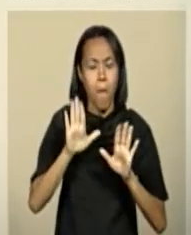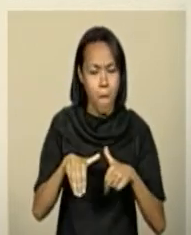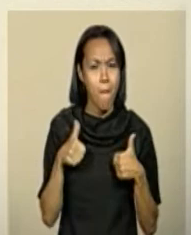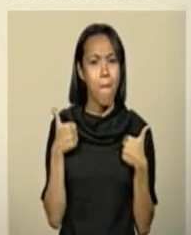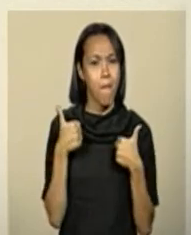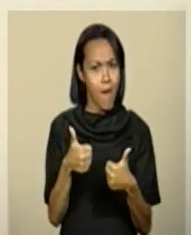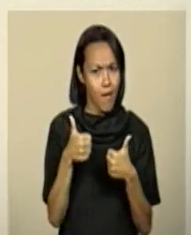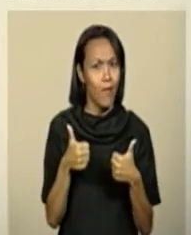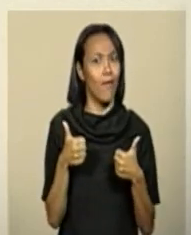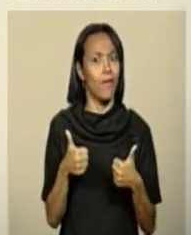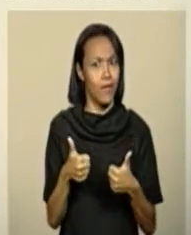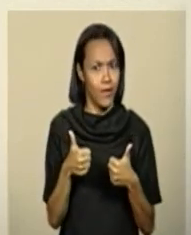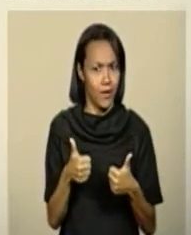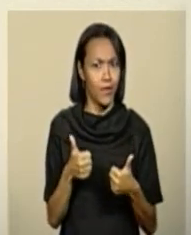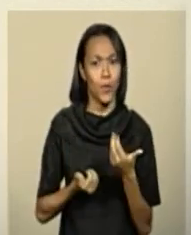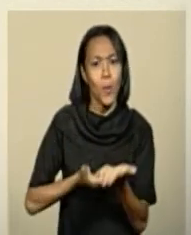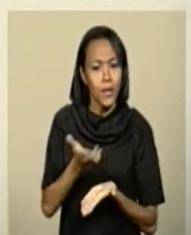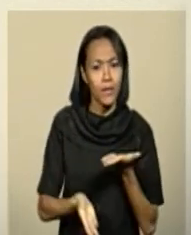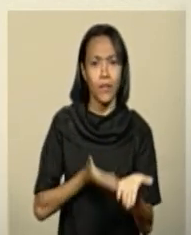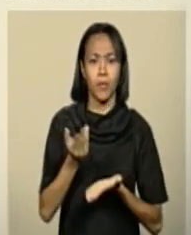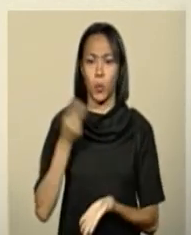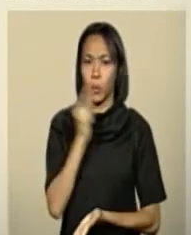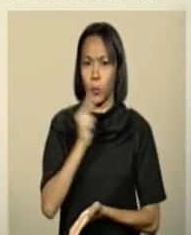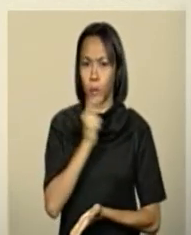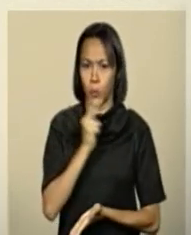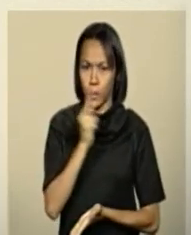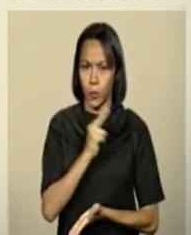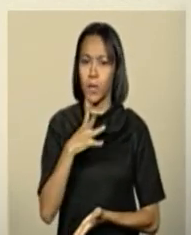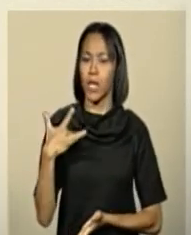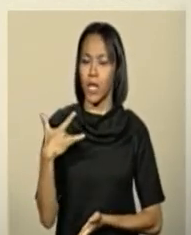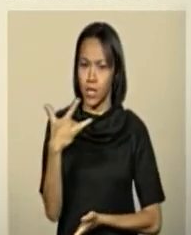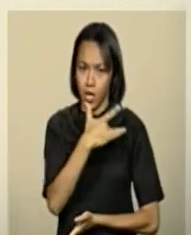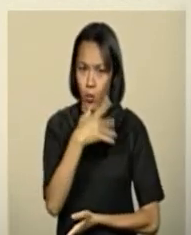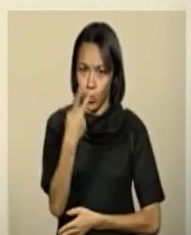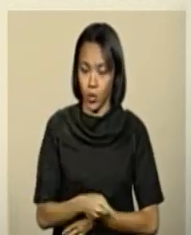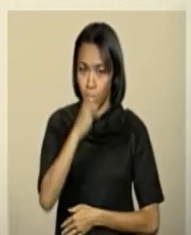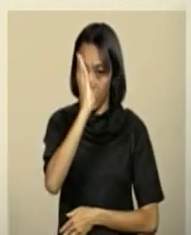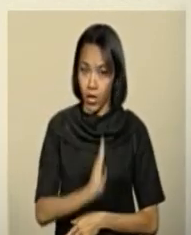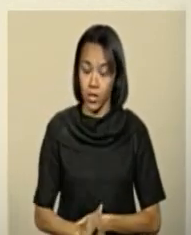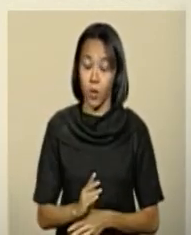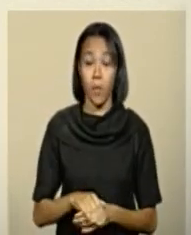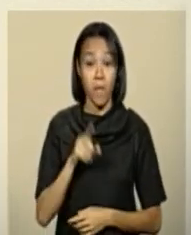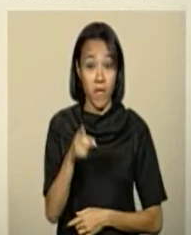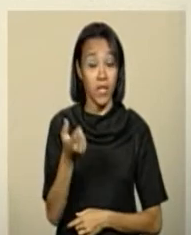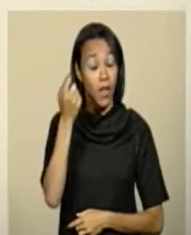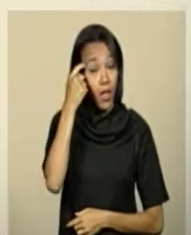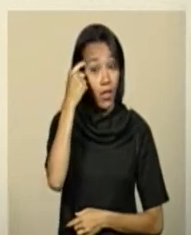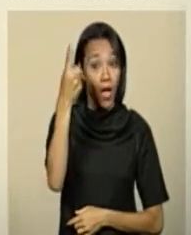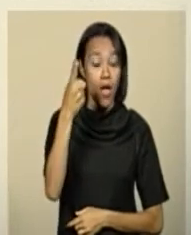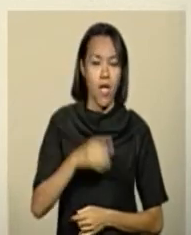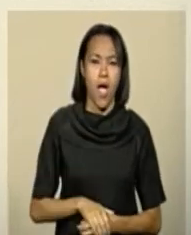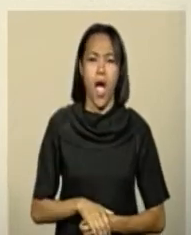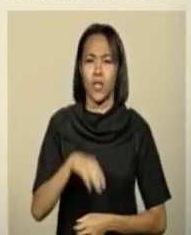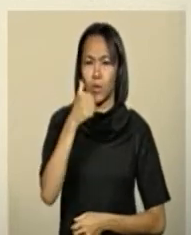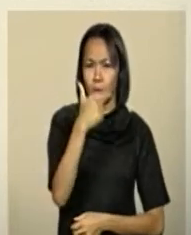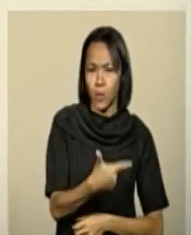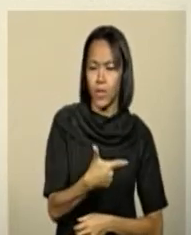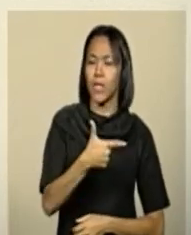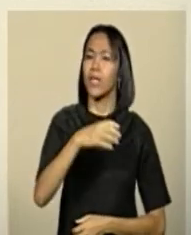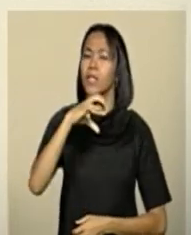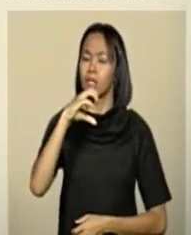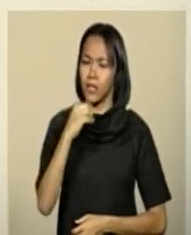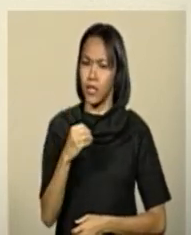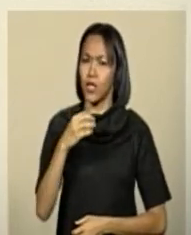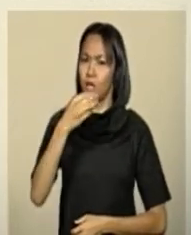melhorando muito, Luciano, o serviço de emergência na saúde pública do Brasil. Para você ter uma ideia, as 200